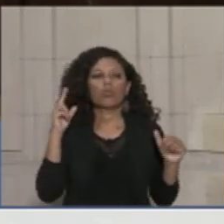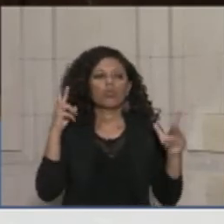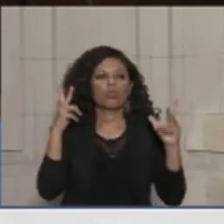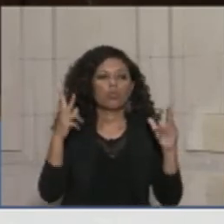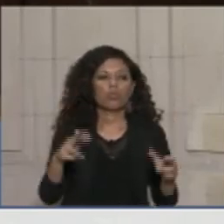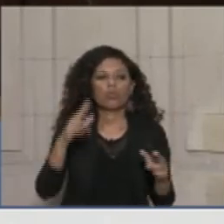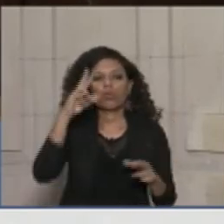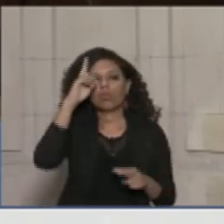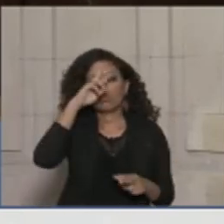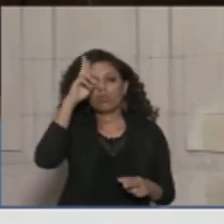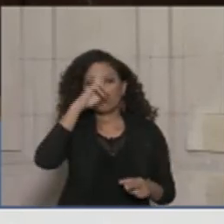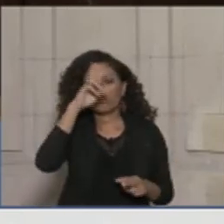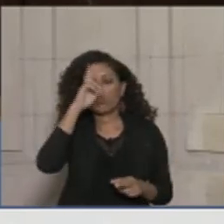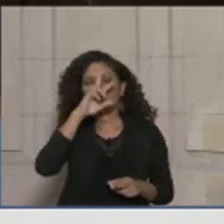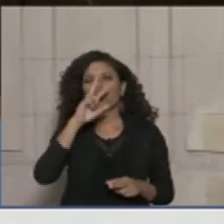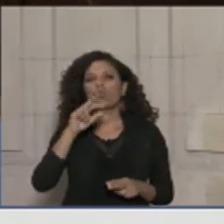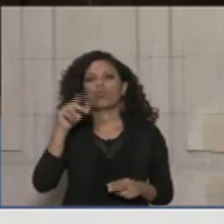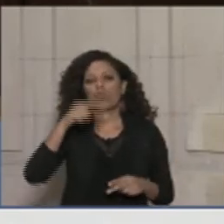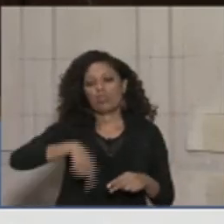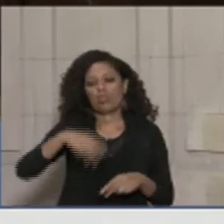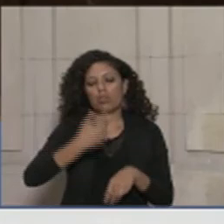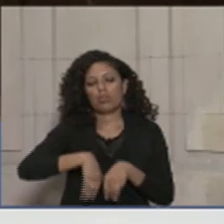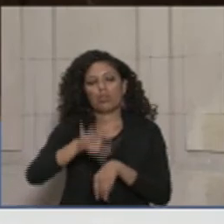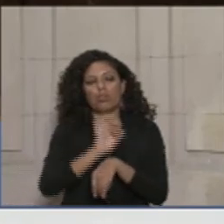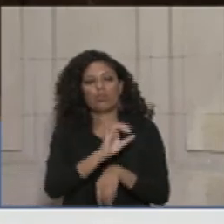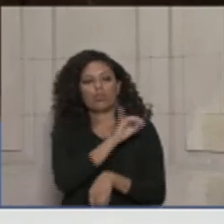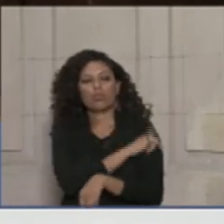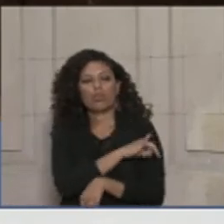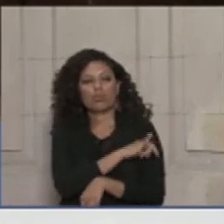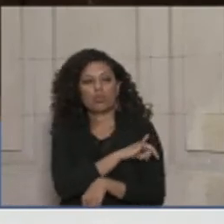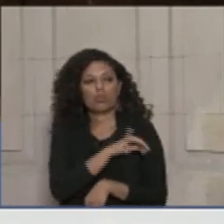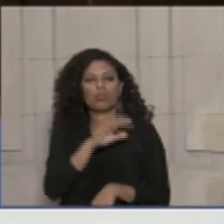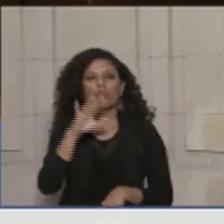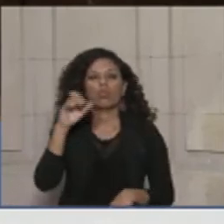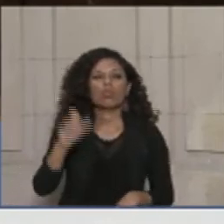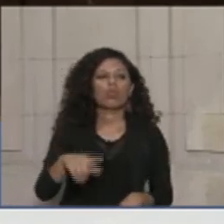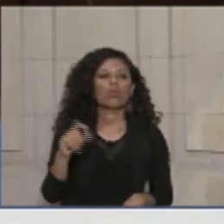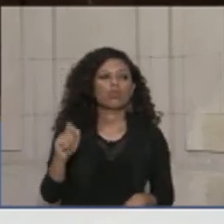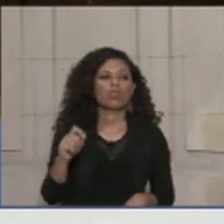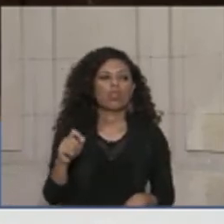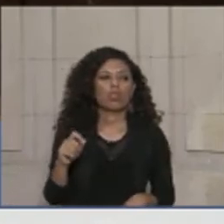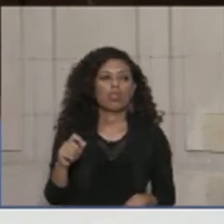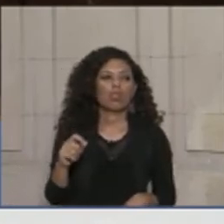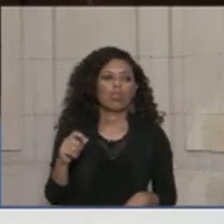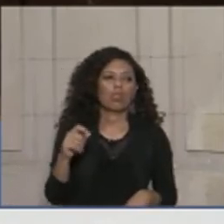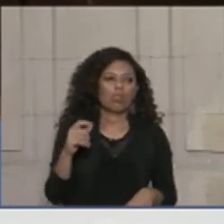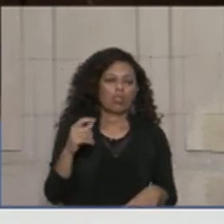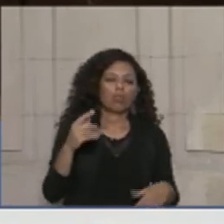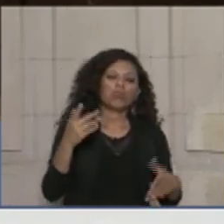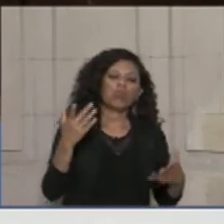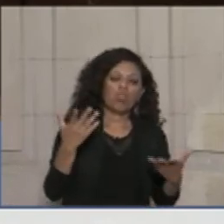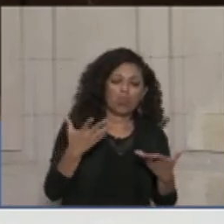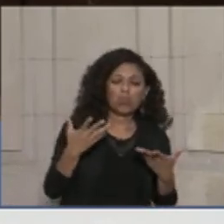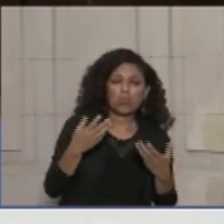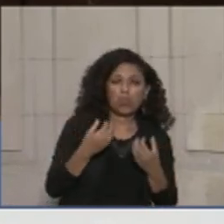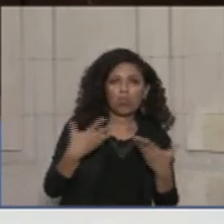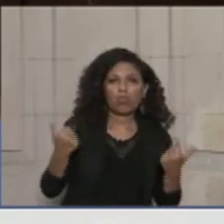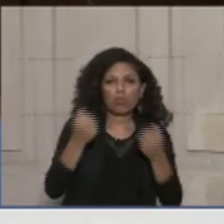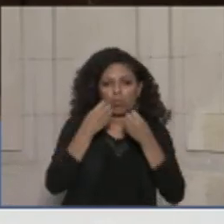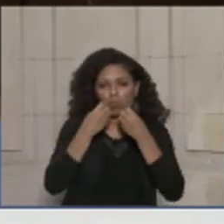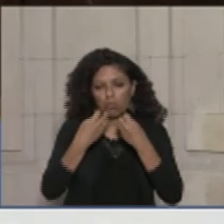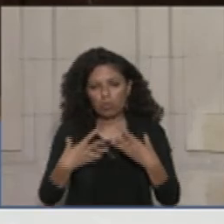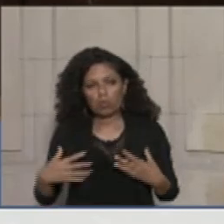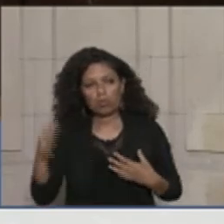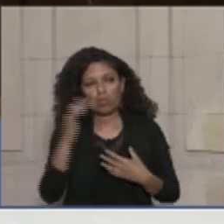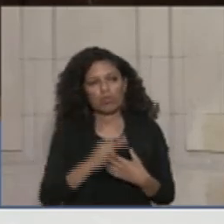na história recente do Rio de Janeiro, do Poder Executivo, uma relação amistosa, profícua, entre as